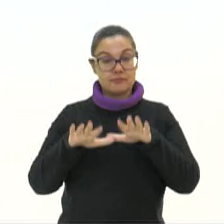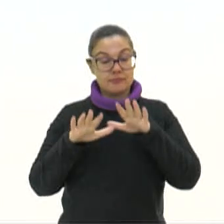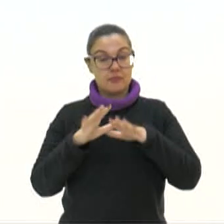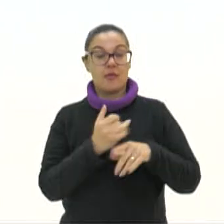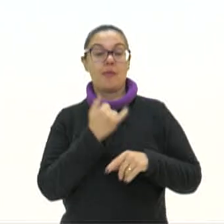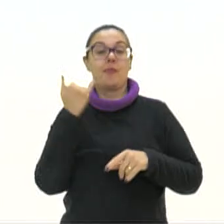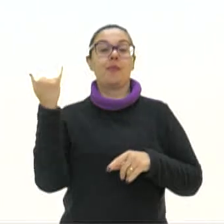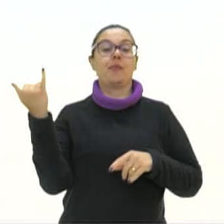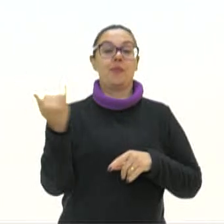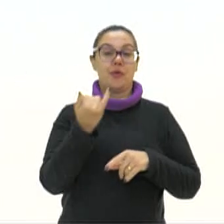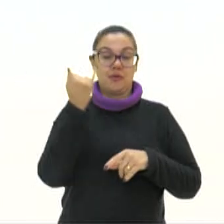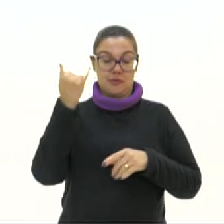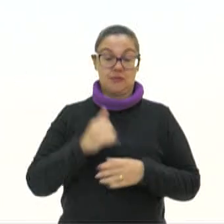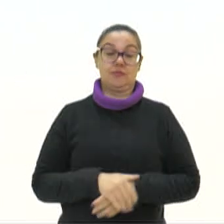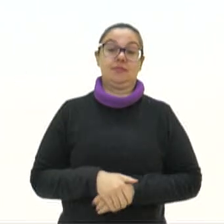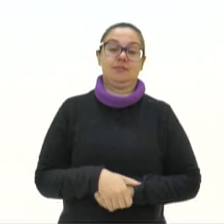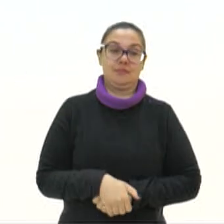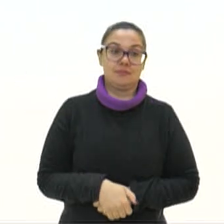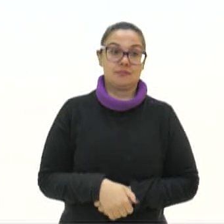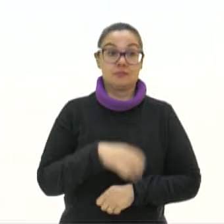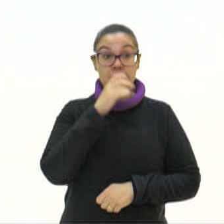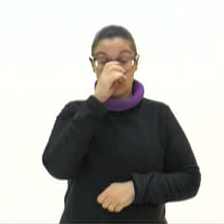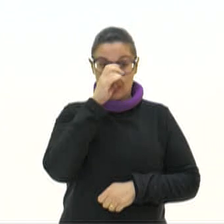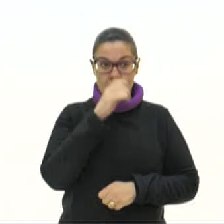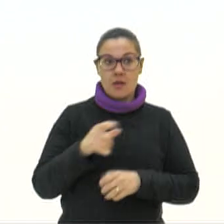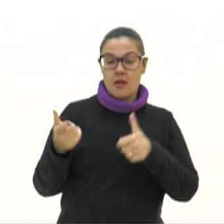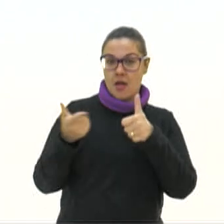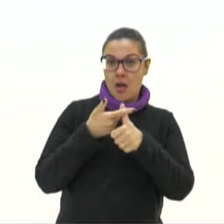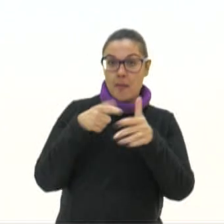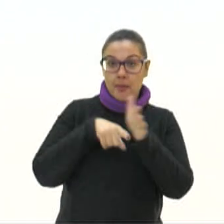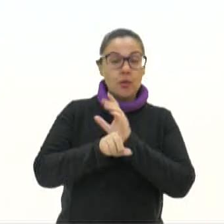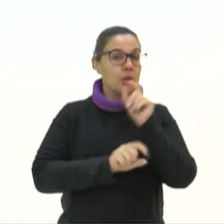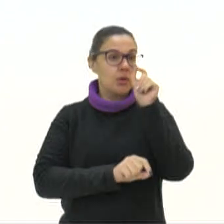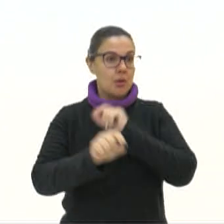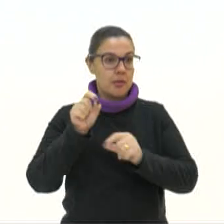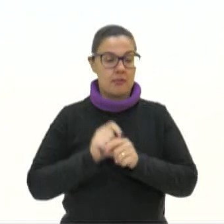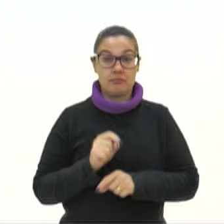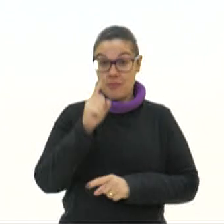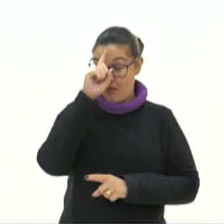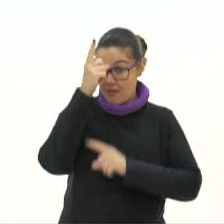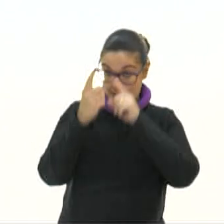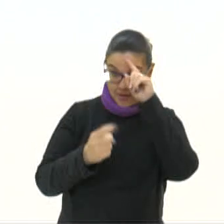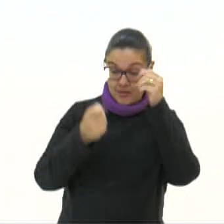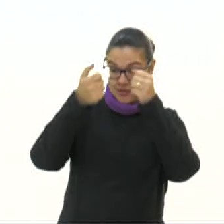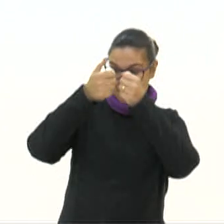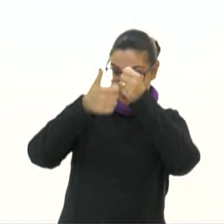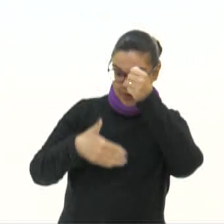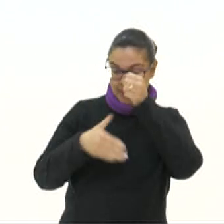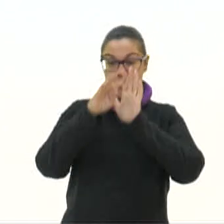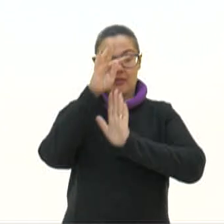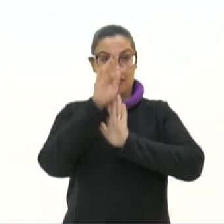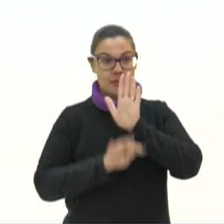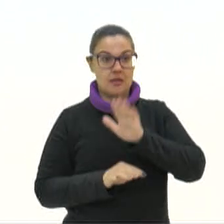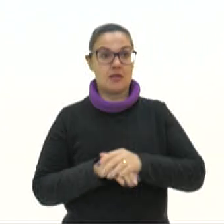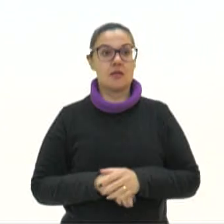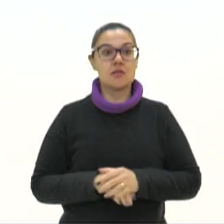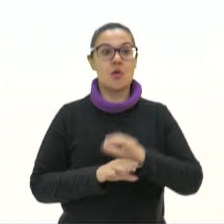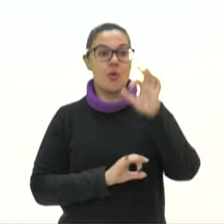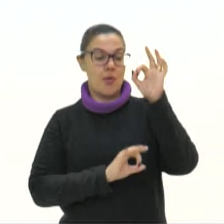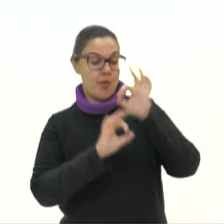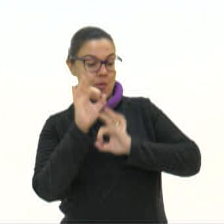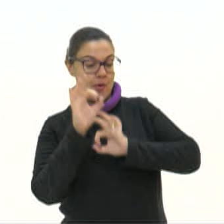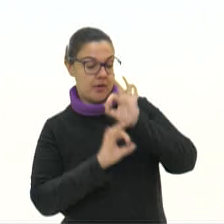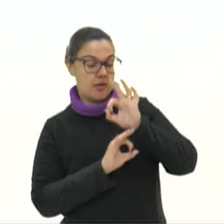é altamente recomendável. A pergunta é o seguinte, as ideias veiculadas no texto se